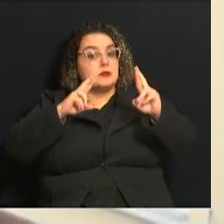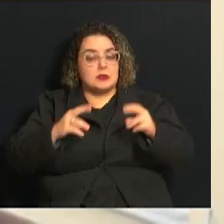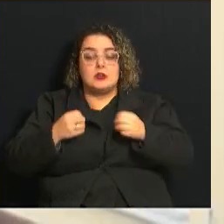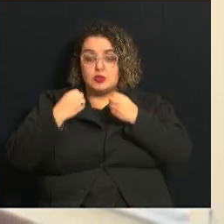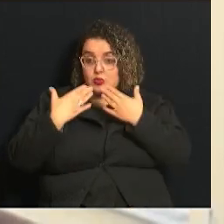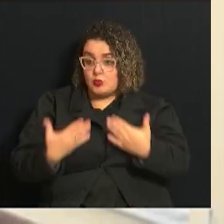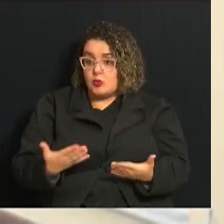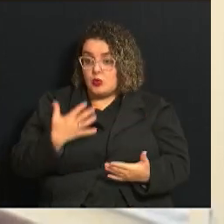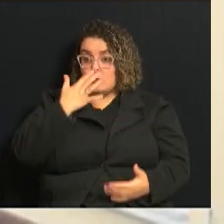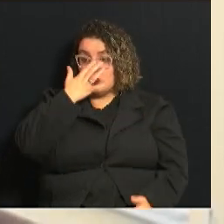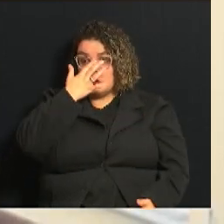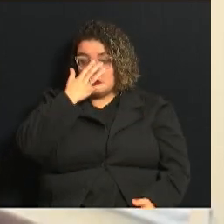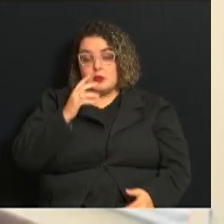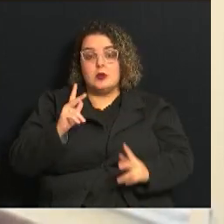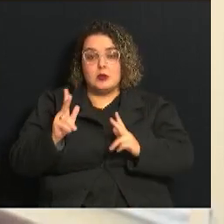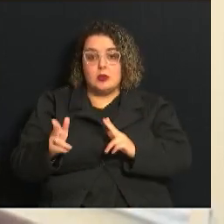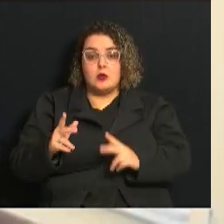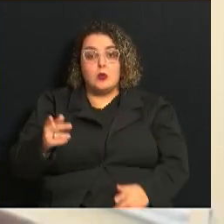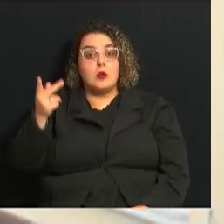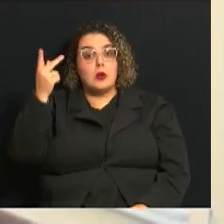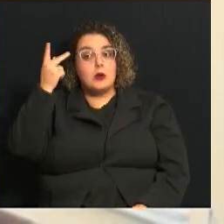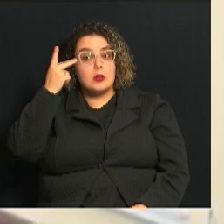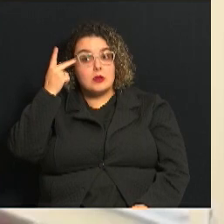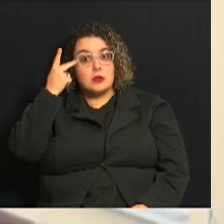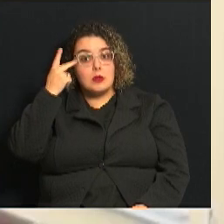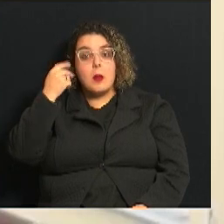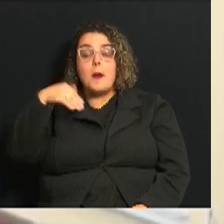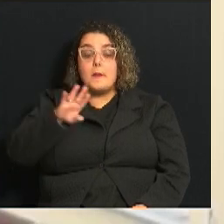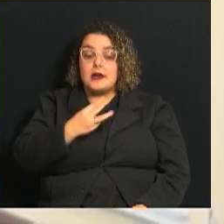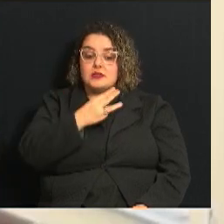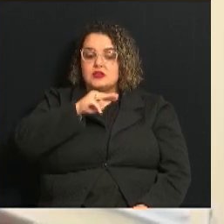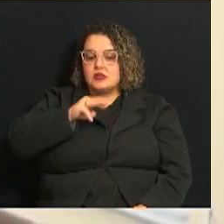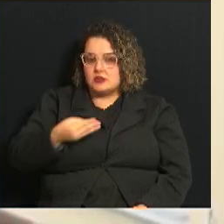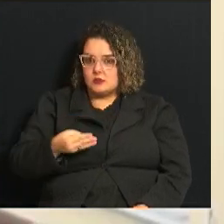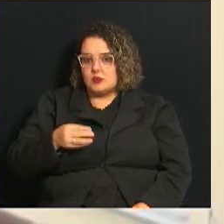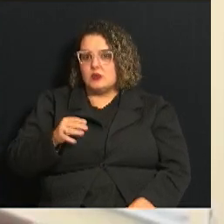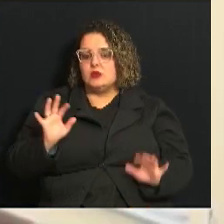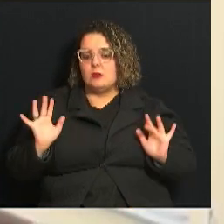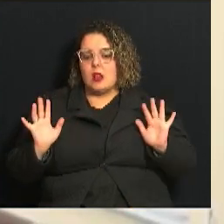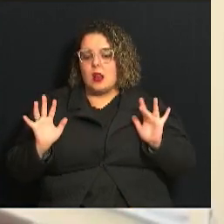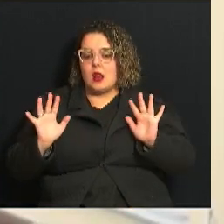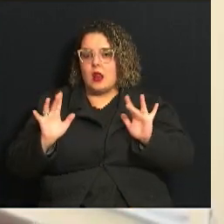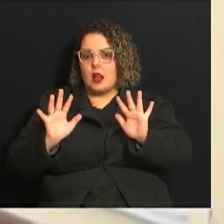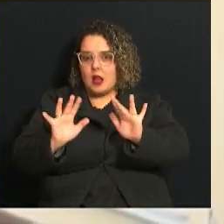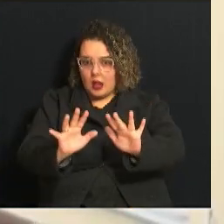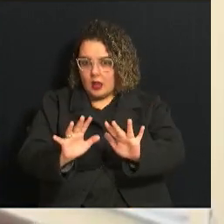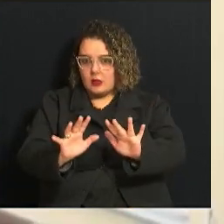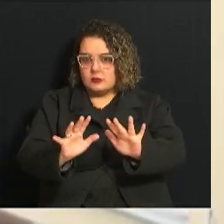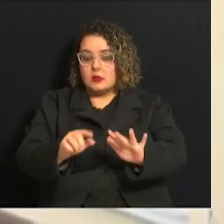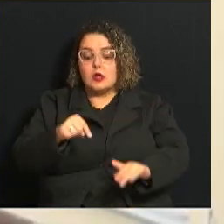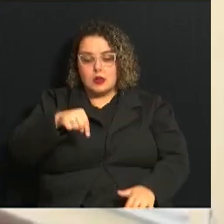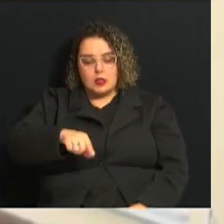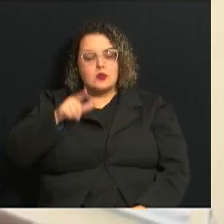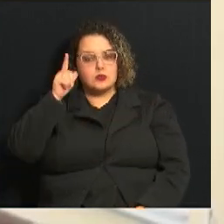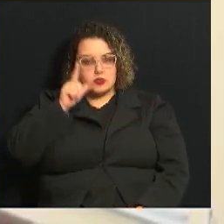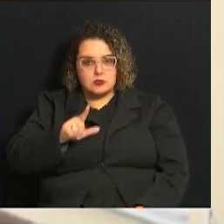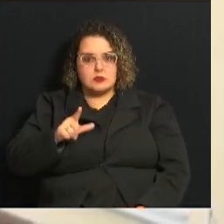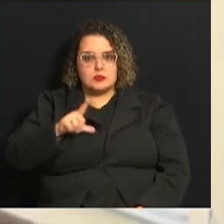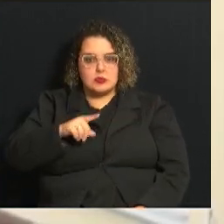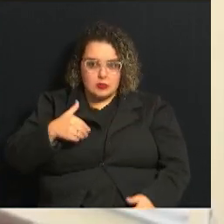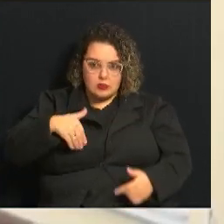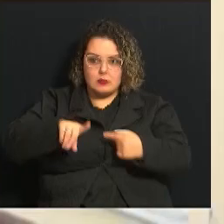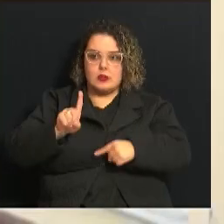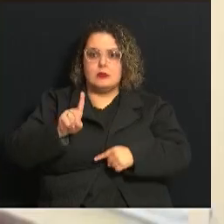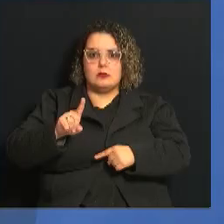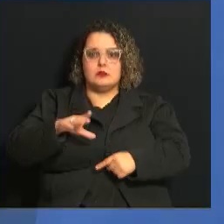que assim como em São Paulo que teve mais de 3 milhões de pessoas nas ruas a gente consiga ter um recorde aqui na cidade de Campinas que amar cidade do interior do